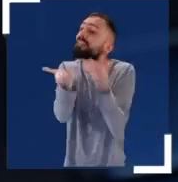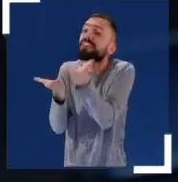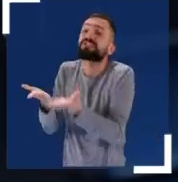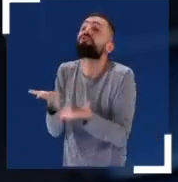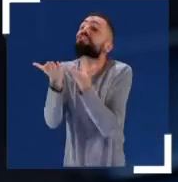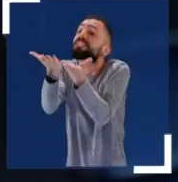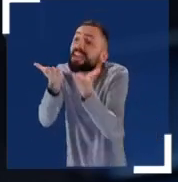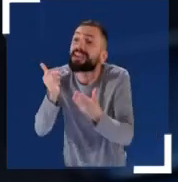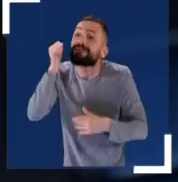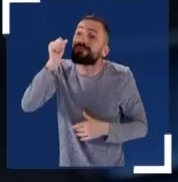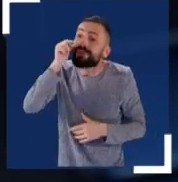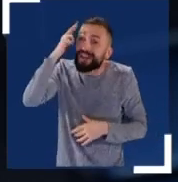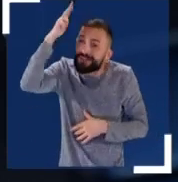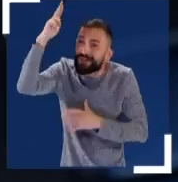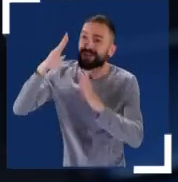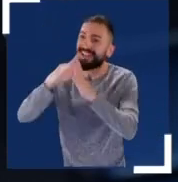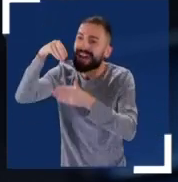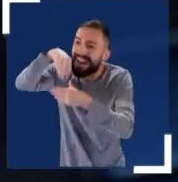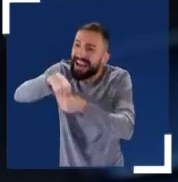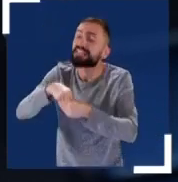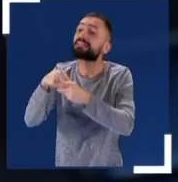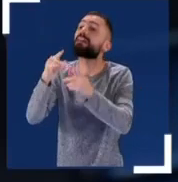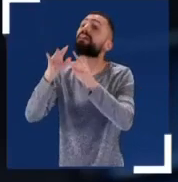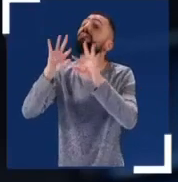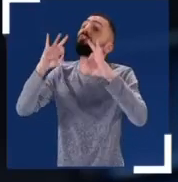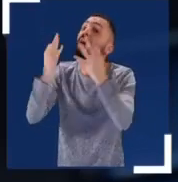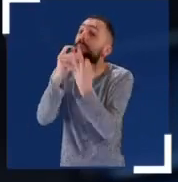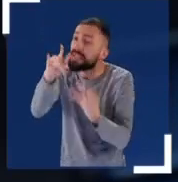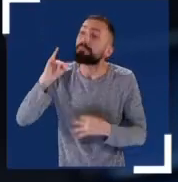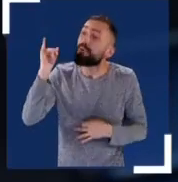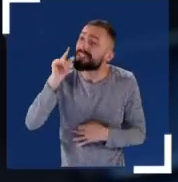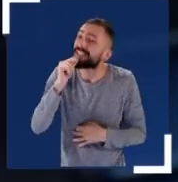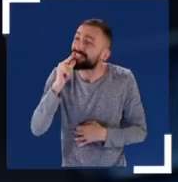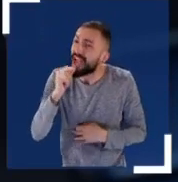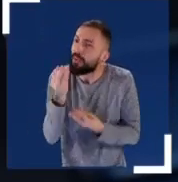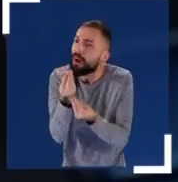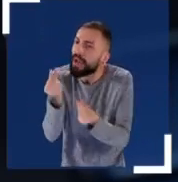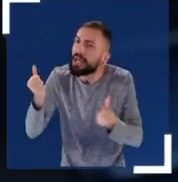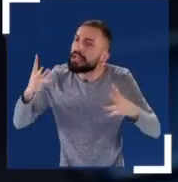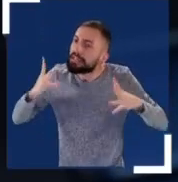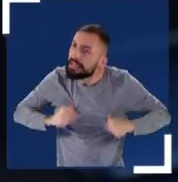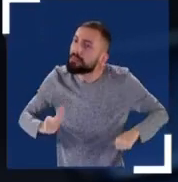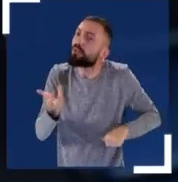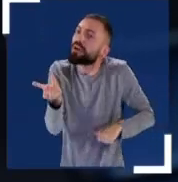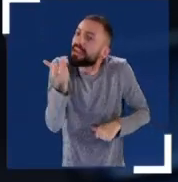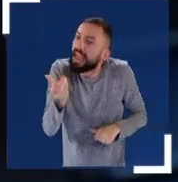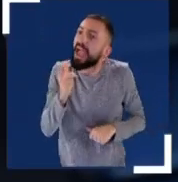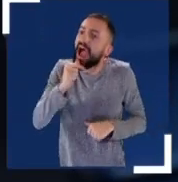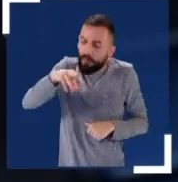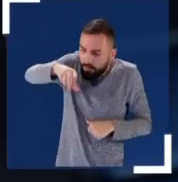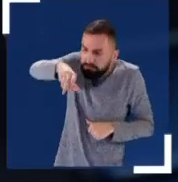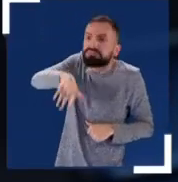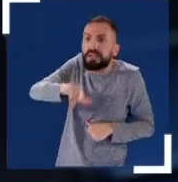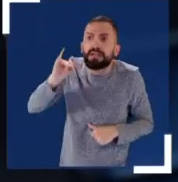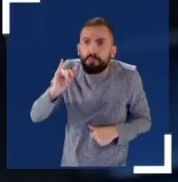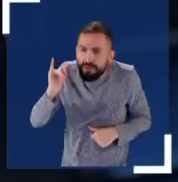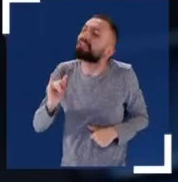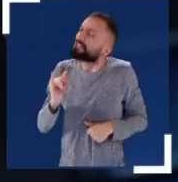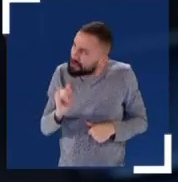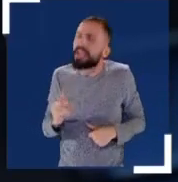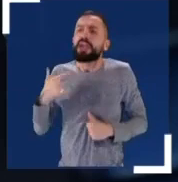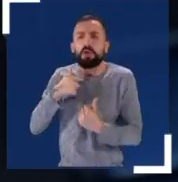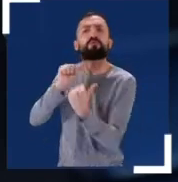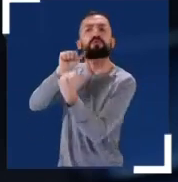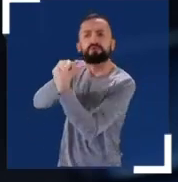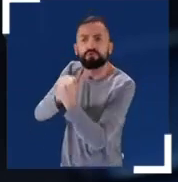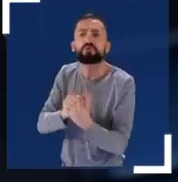que tem a sua família, que precisa de qualidade na água e espera também uma água tratada na sua casa, seja onde for. Estarei sempre ao lado dos